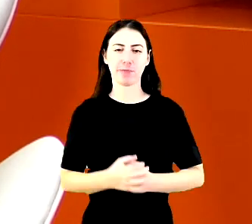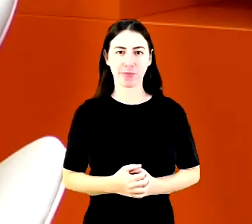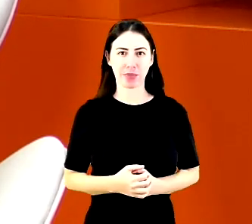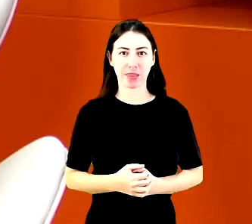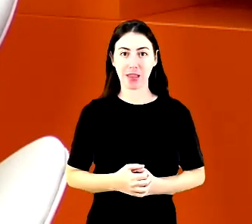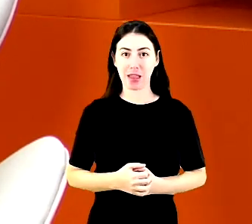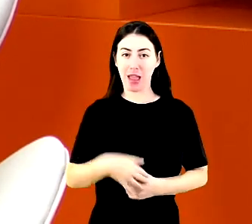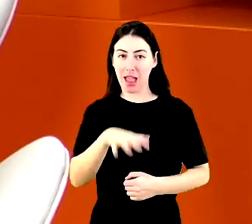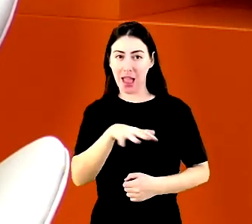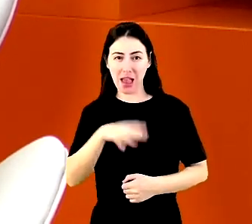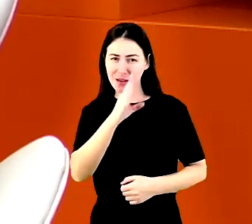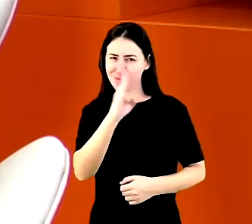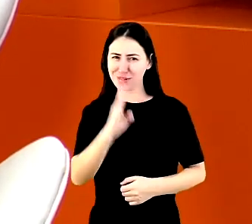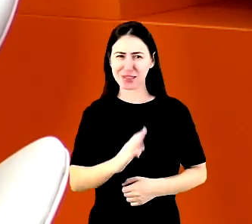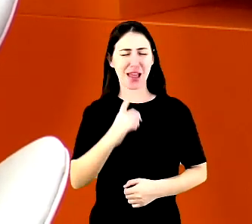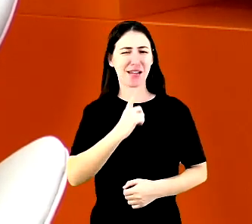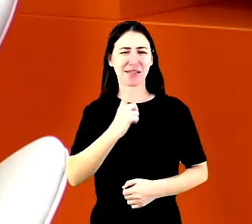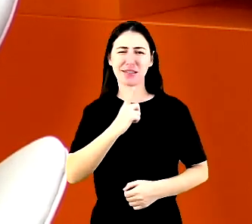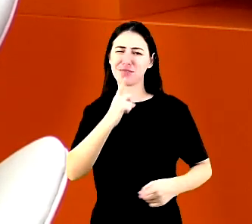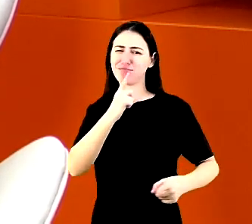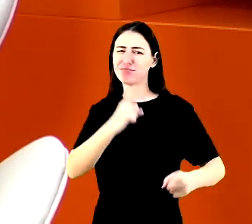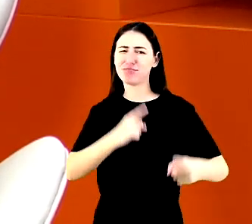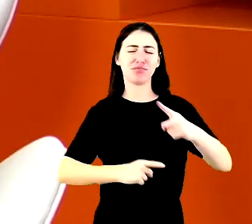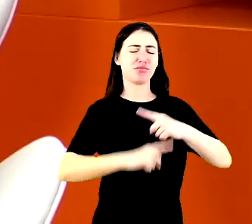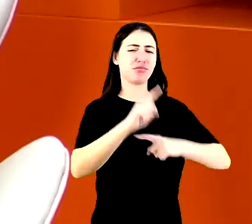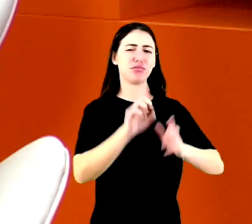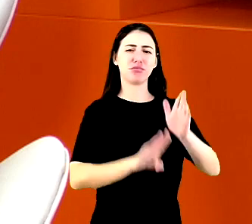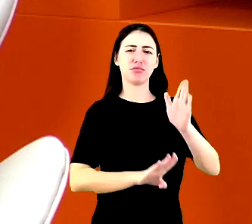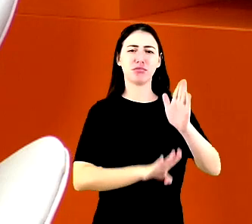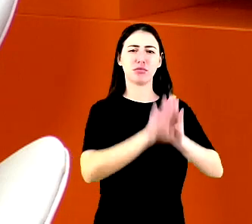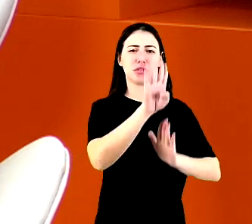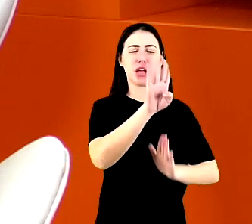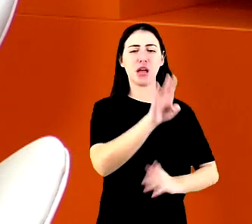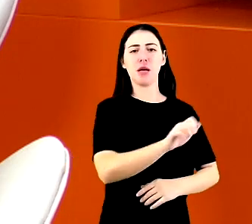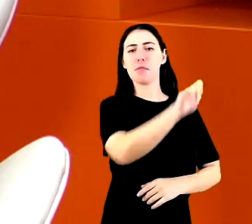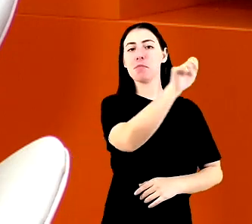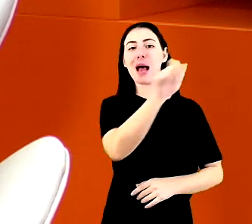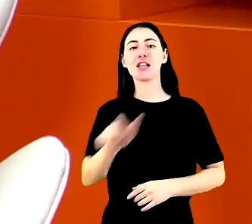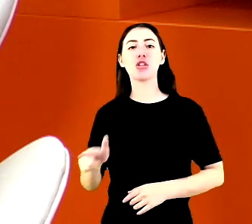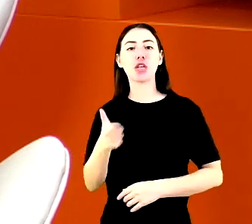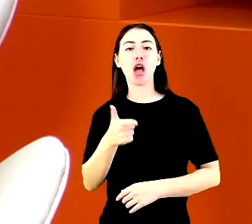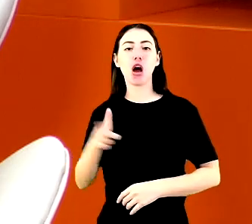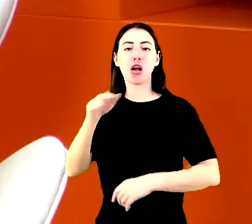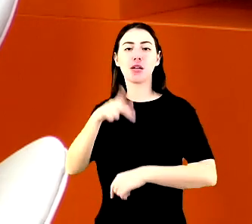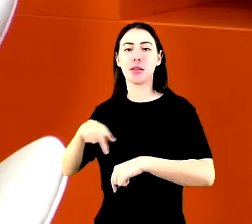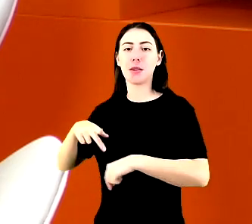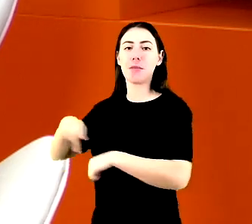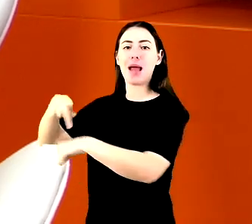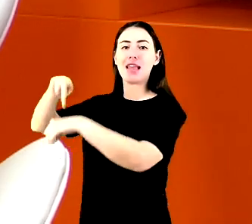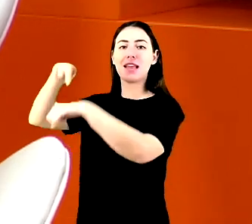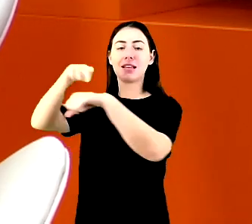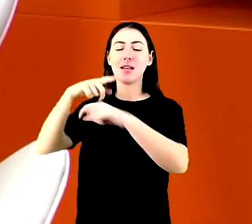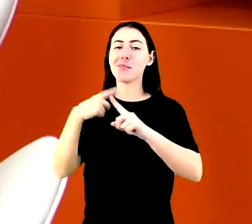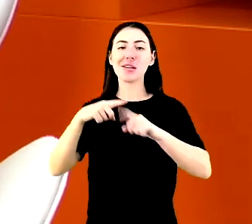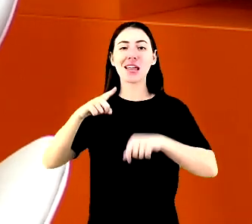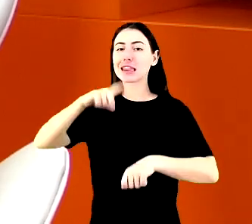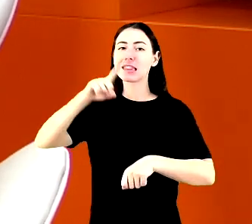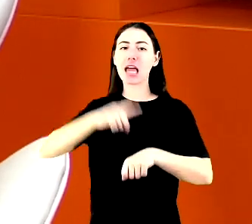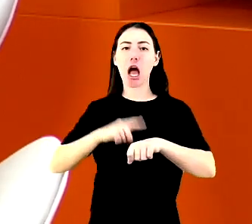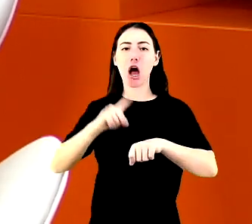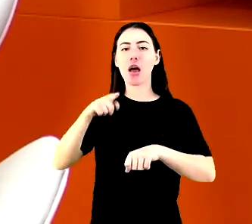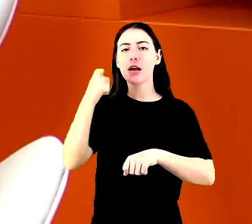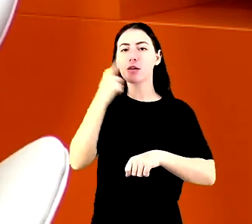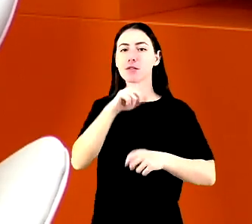fala lá fora como é que ele funciona, as pessoas ficam, não é possível. Em milissegundos, você consegue fazer uma transferência para